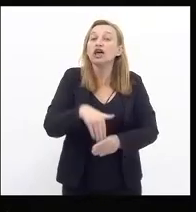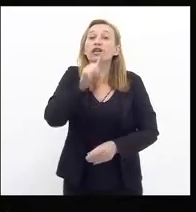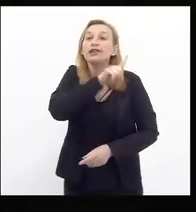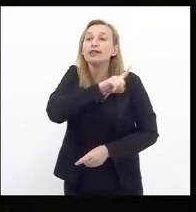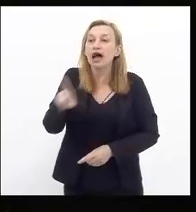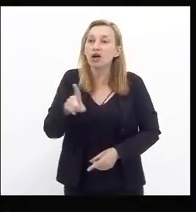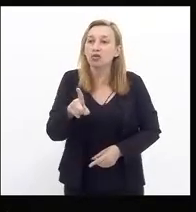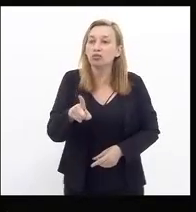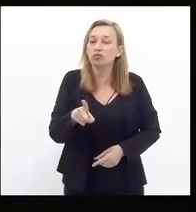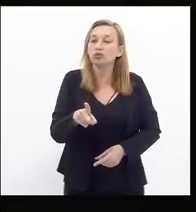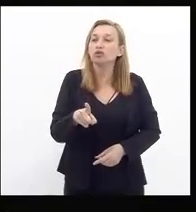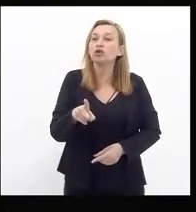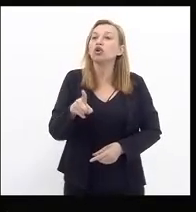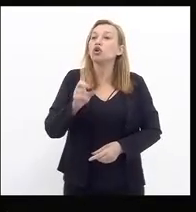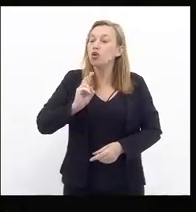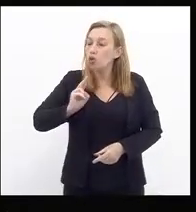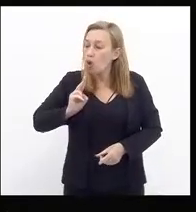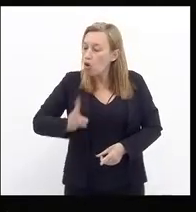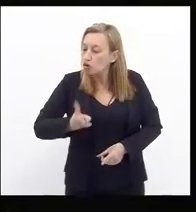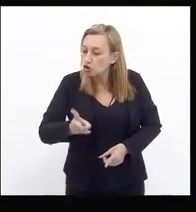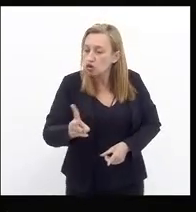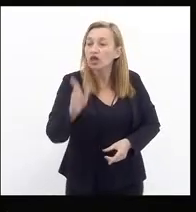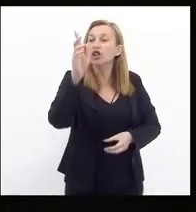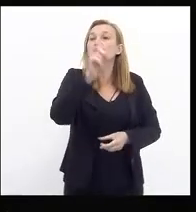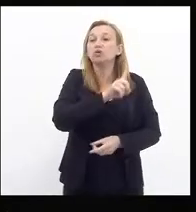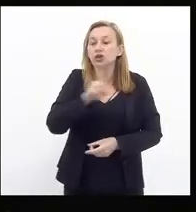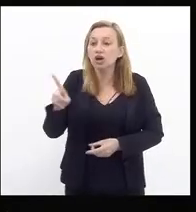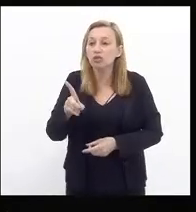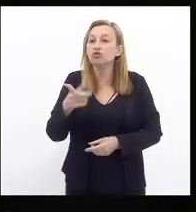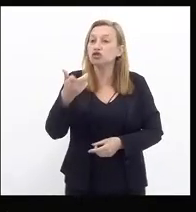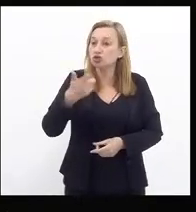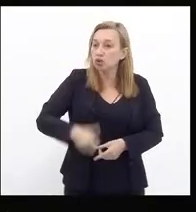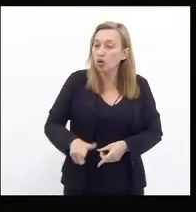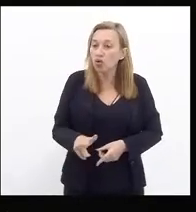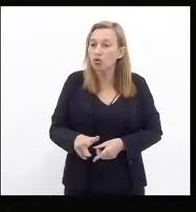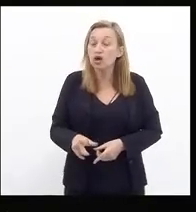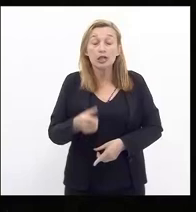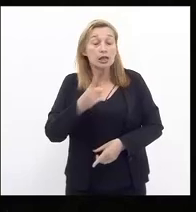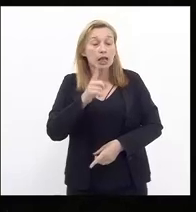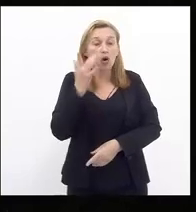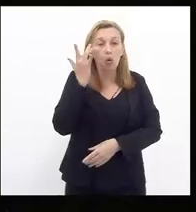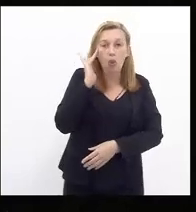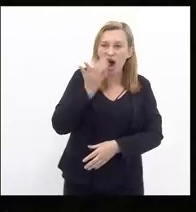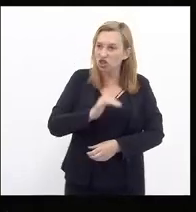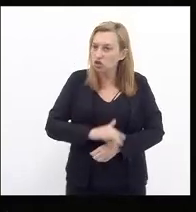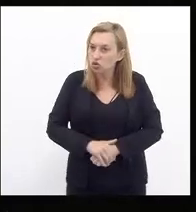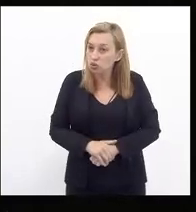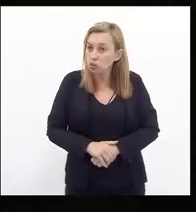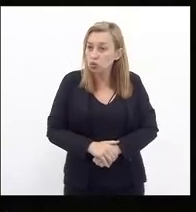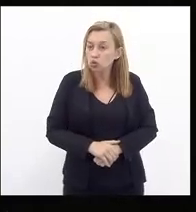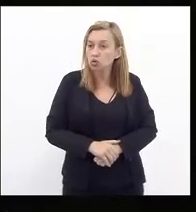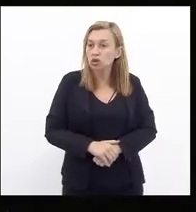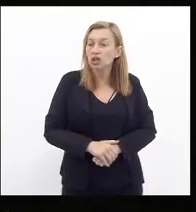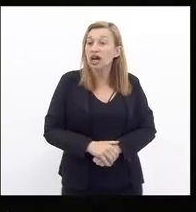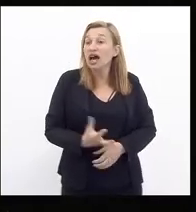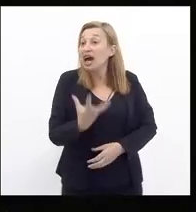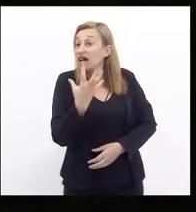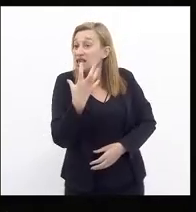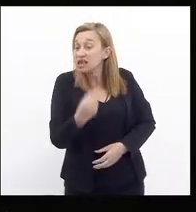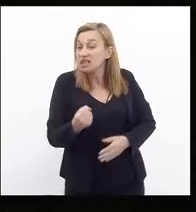não voltaria novamente e não acho ainda que